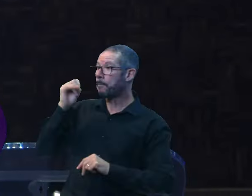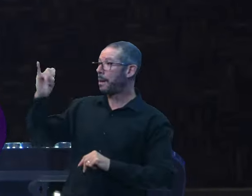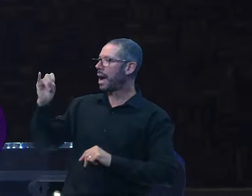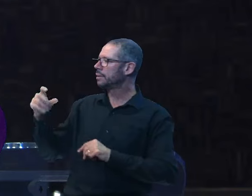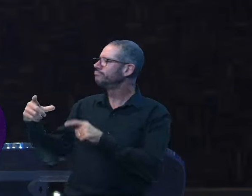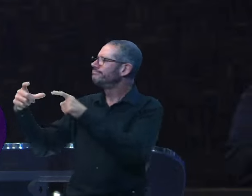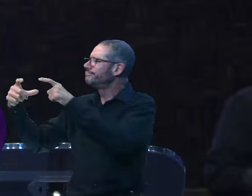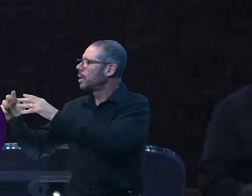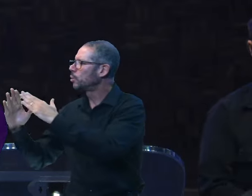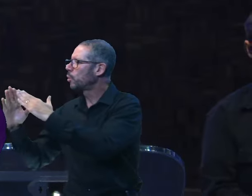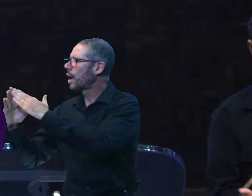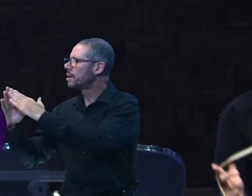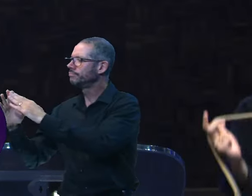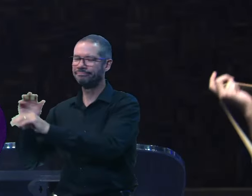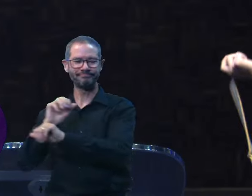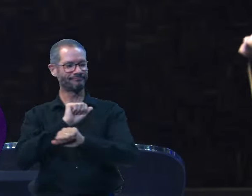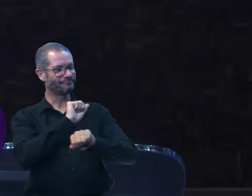estava? Esperando.